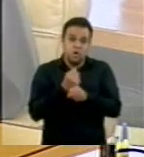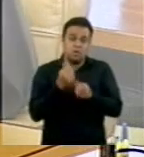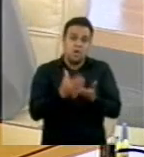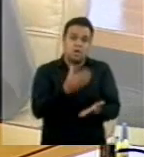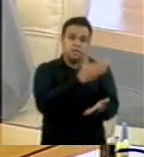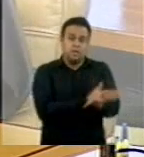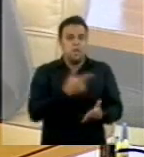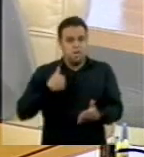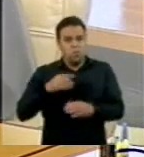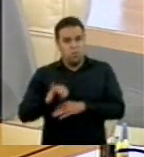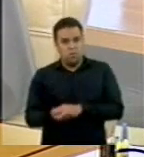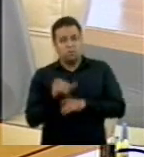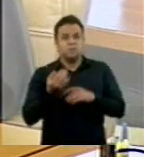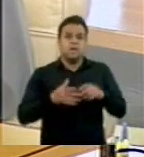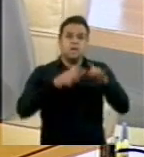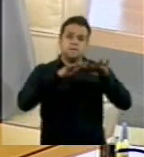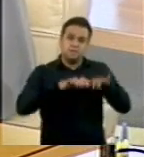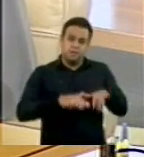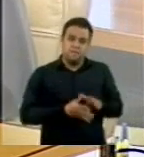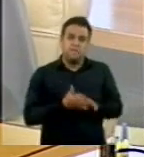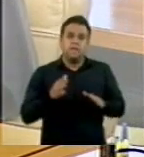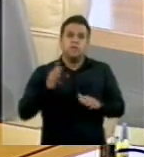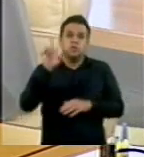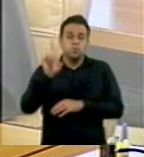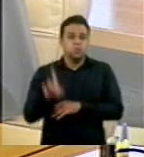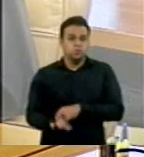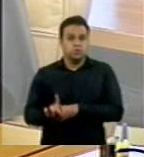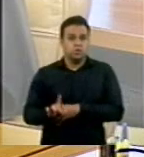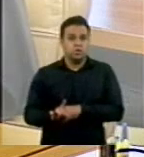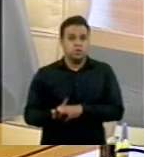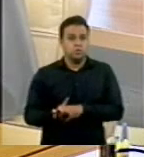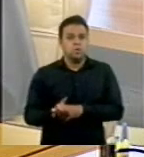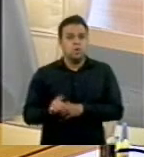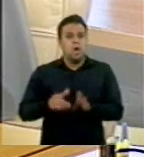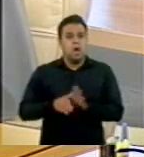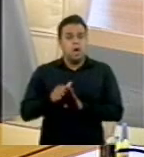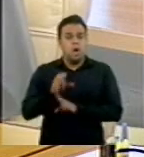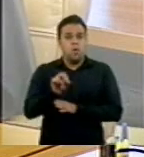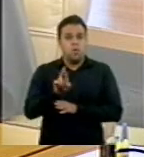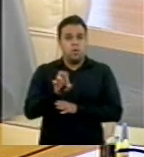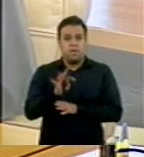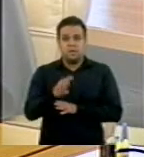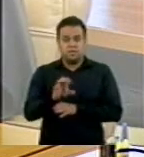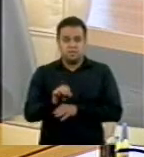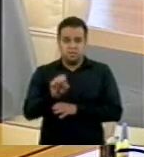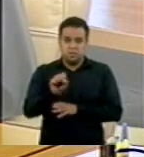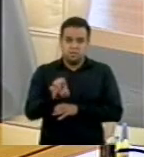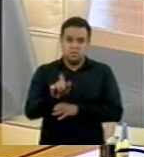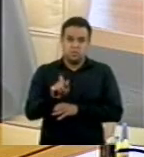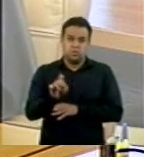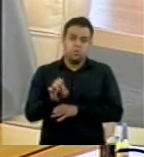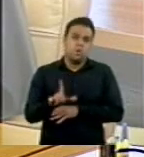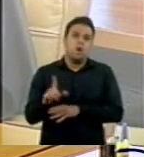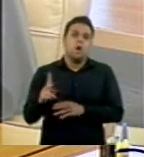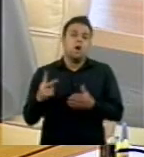a oportunidade de escrever que o direito personalíssimo à orientação sexual conduz a afastar